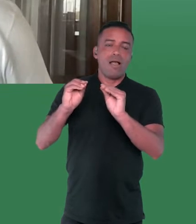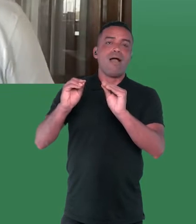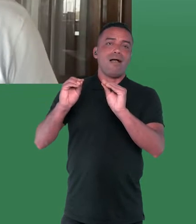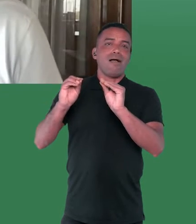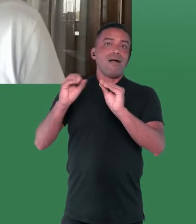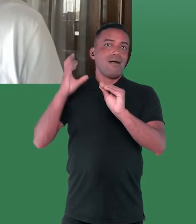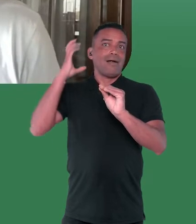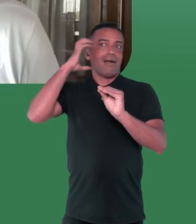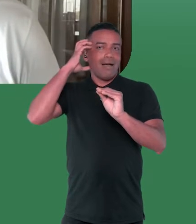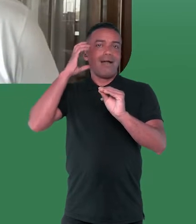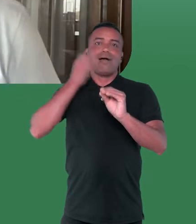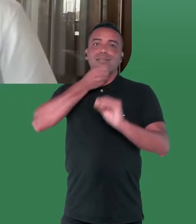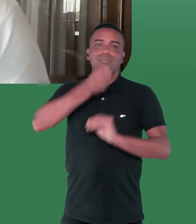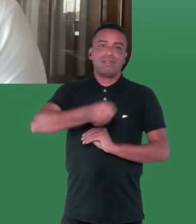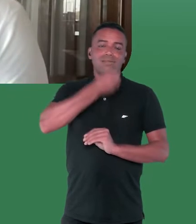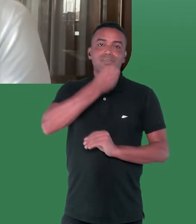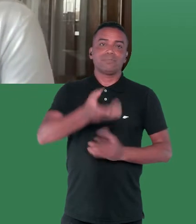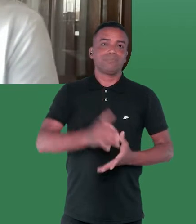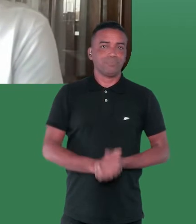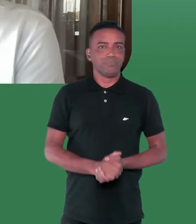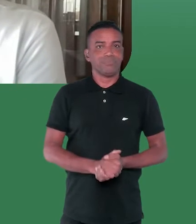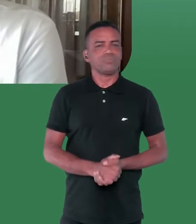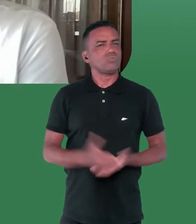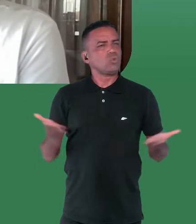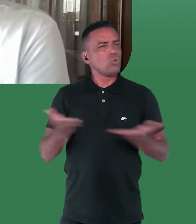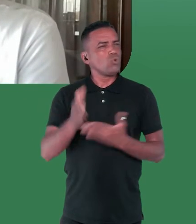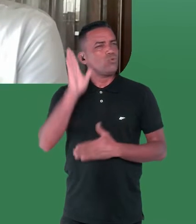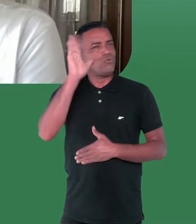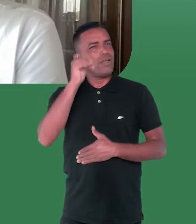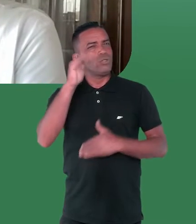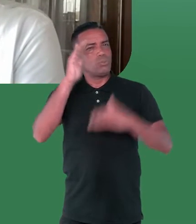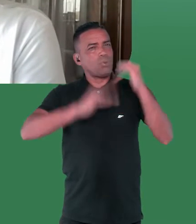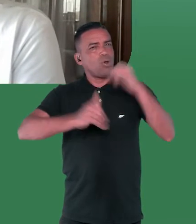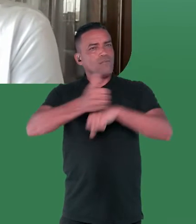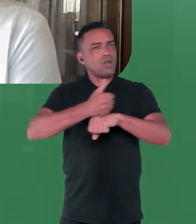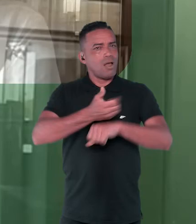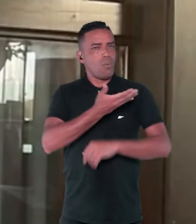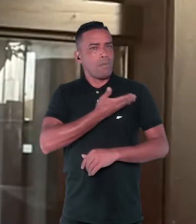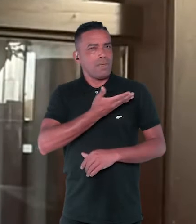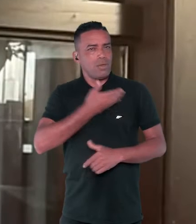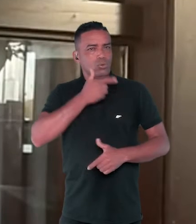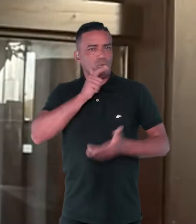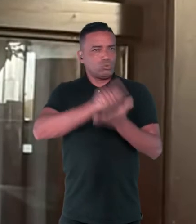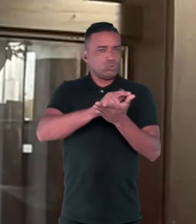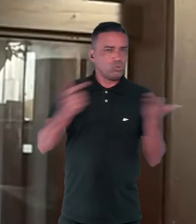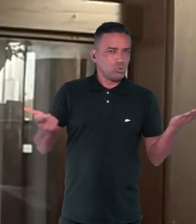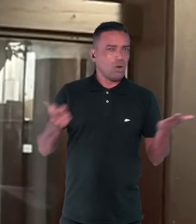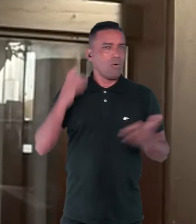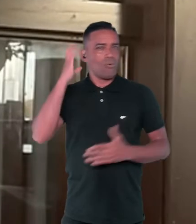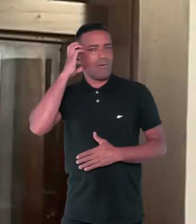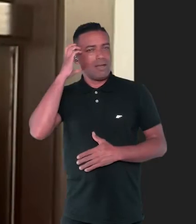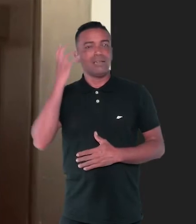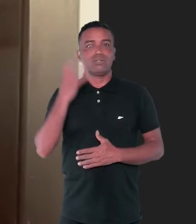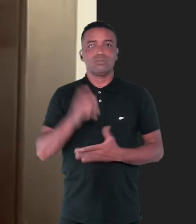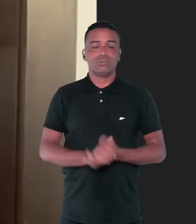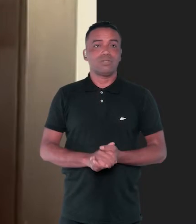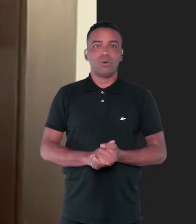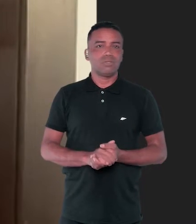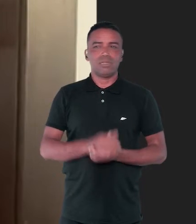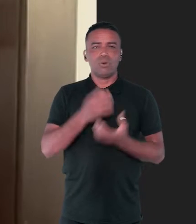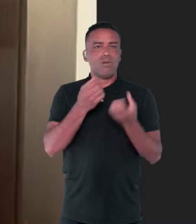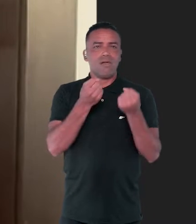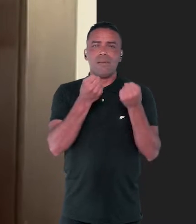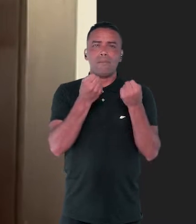uma entrevista. Hoje eu vejo os colegas, eles saem com meio quilo de